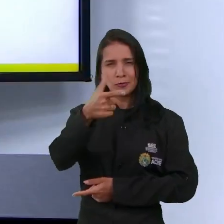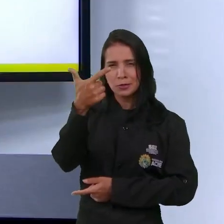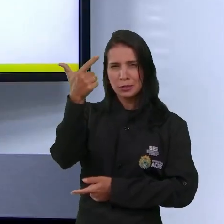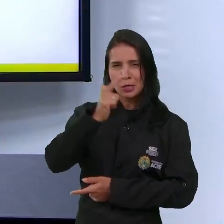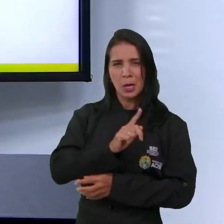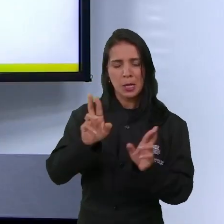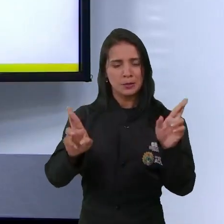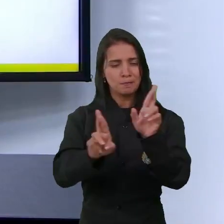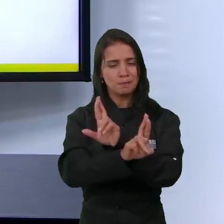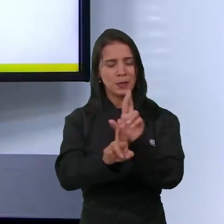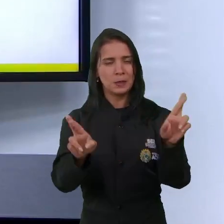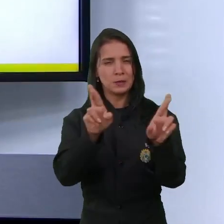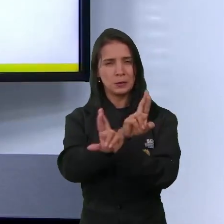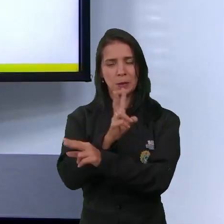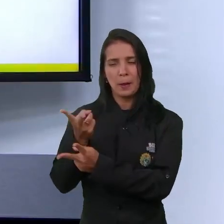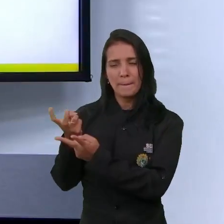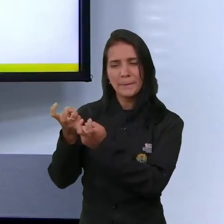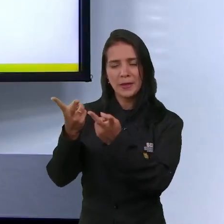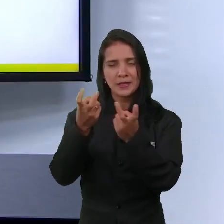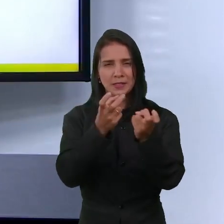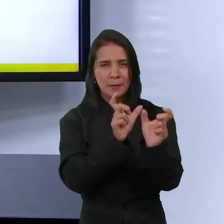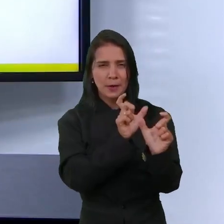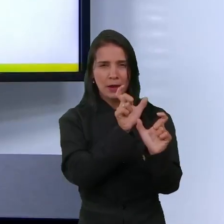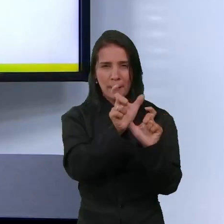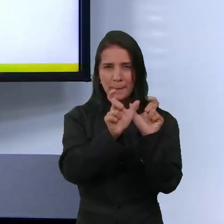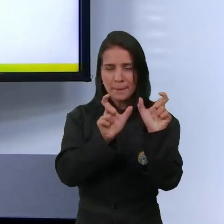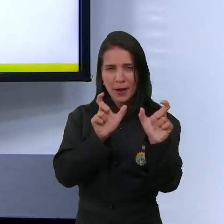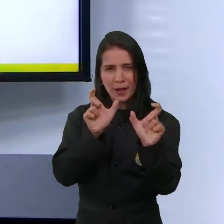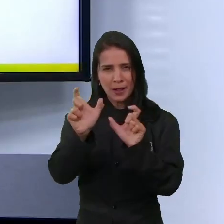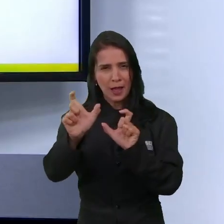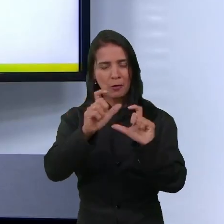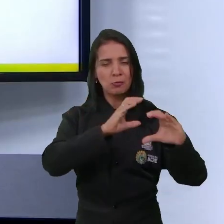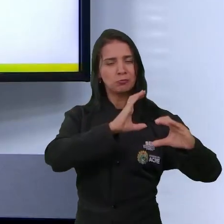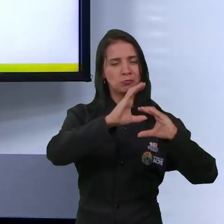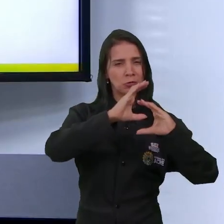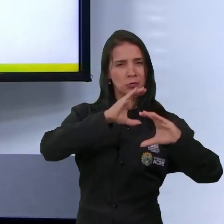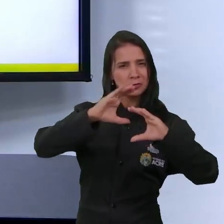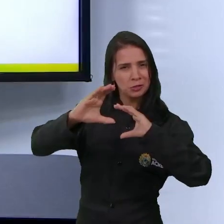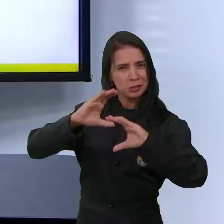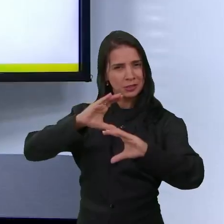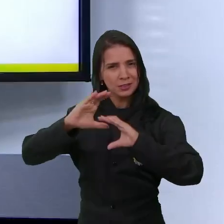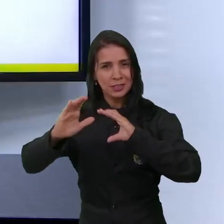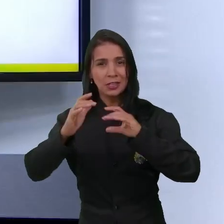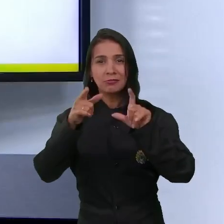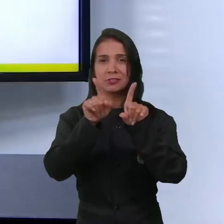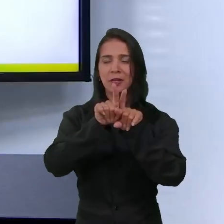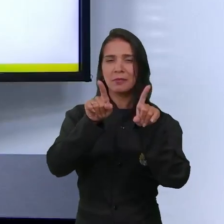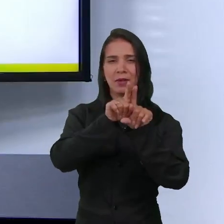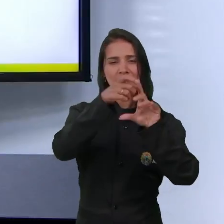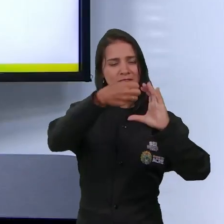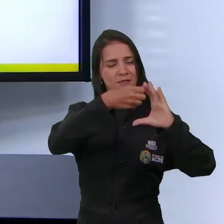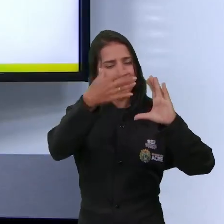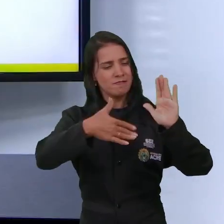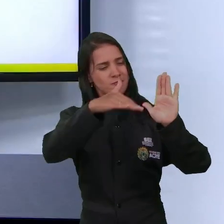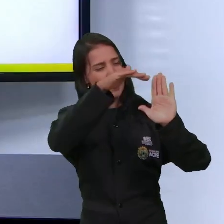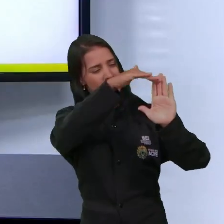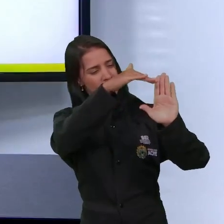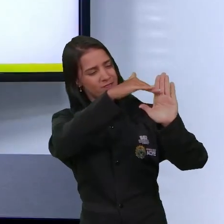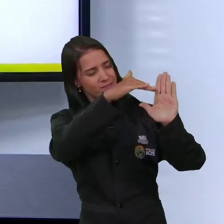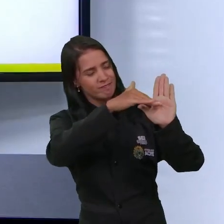conseguiram observar? As palavras-chave, comunicação, as classificações,